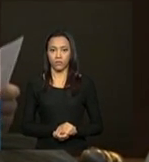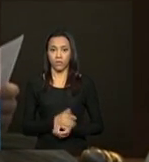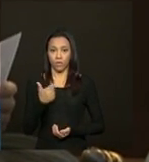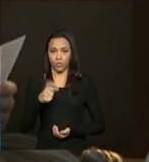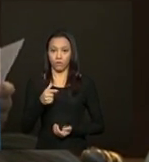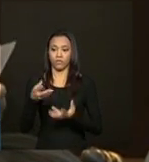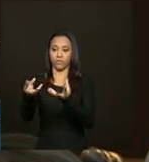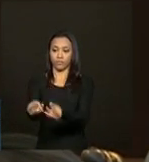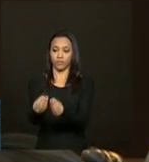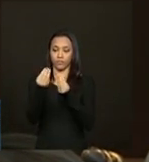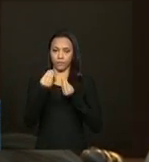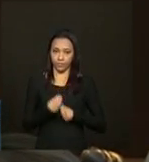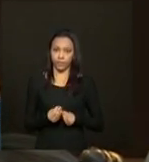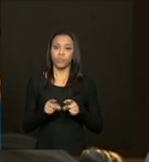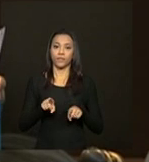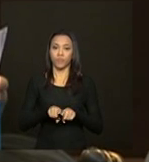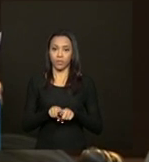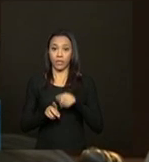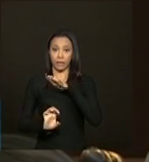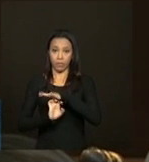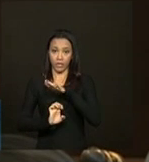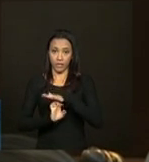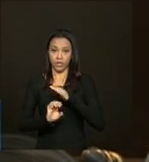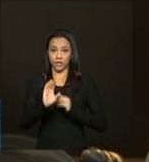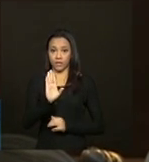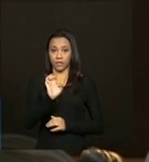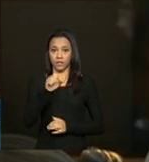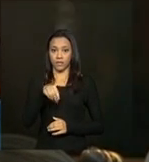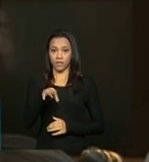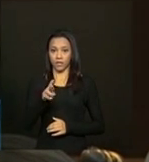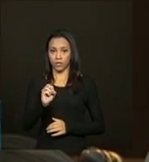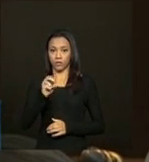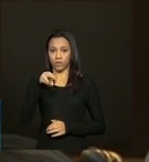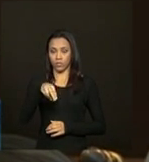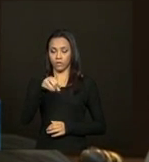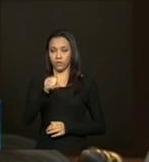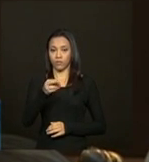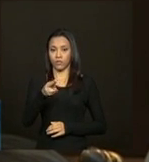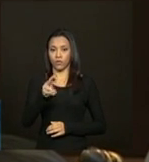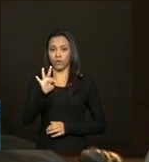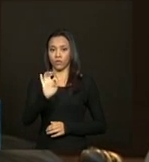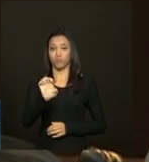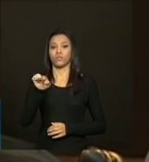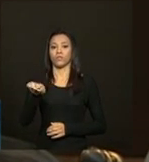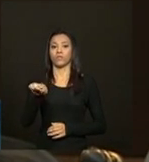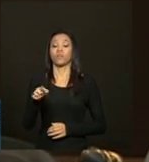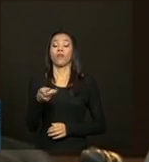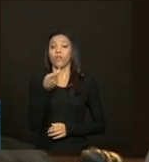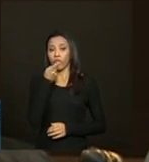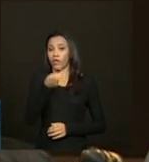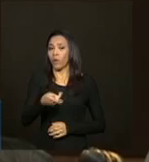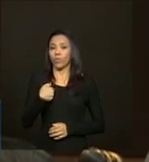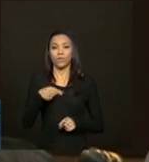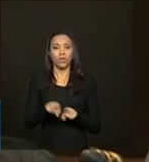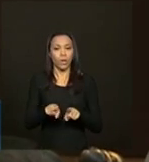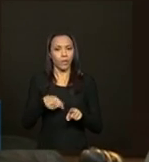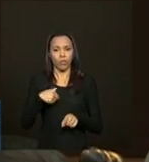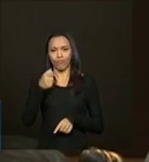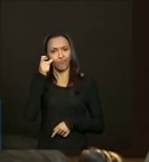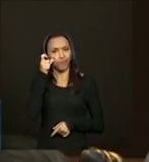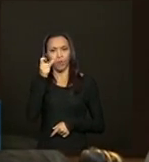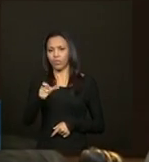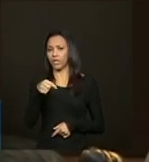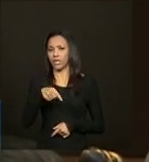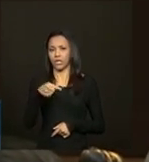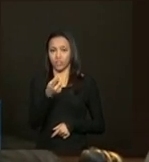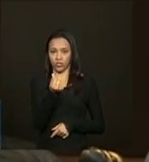Envelope entregue pelo consórcio Centro-Norte, representado pela Brasil Plural, declara que não possui interesse em apresentar a